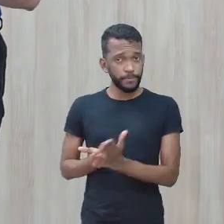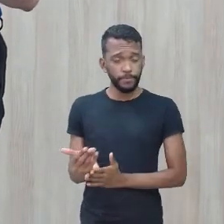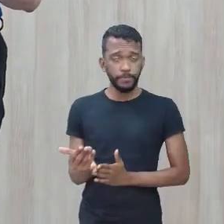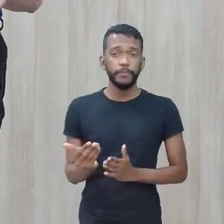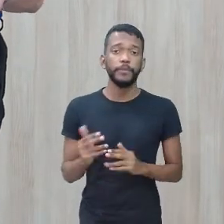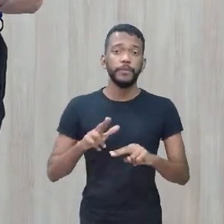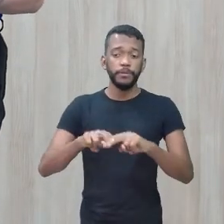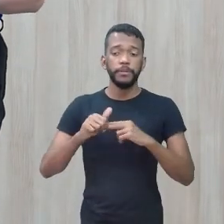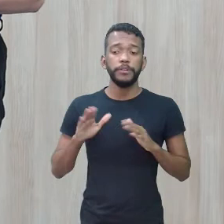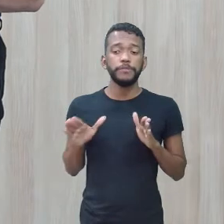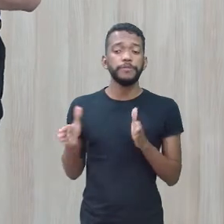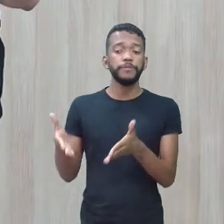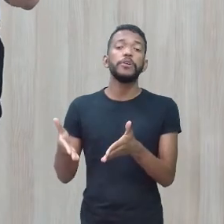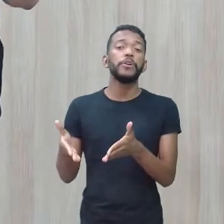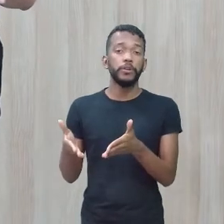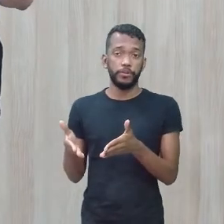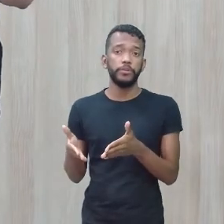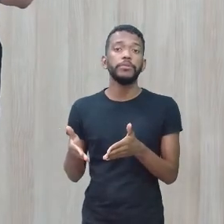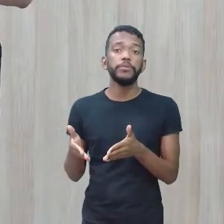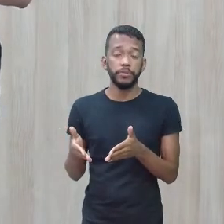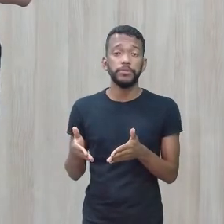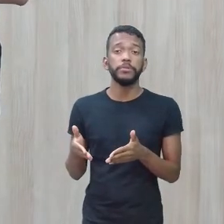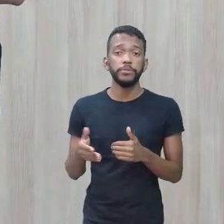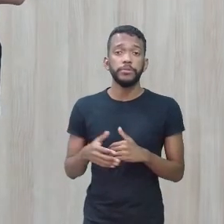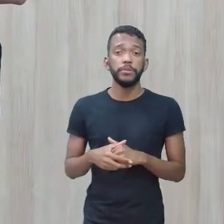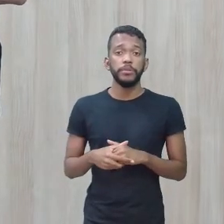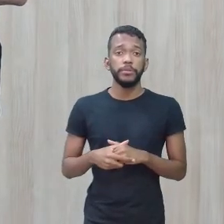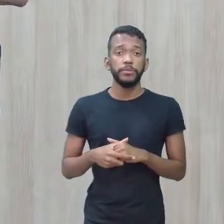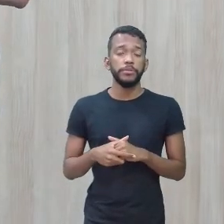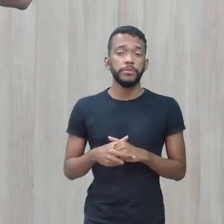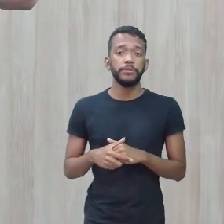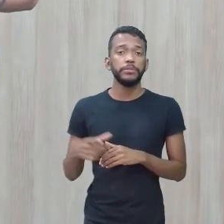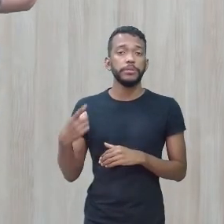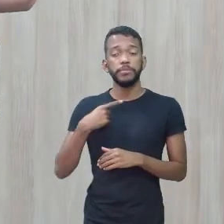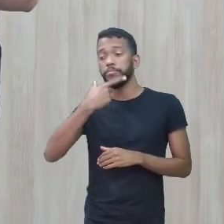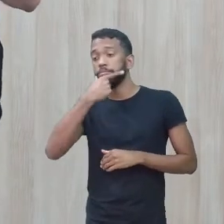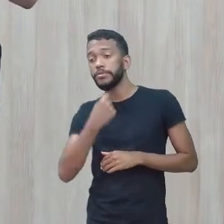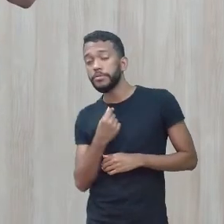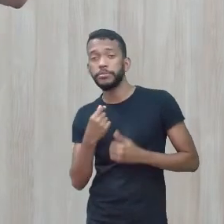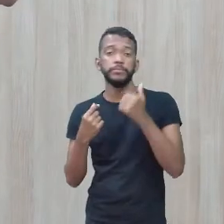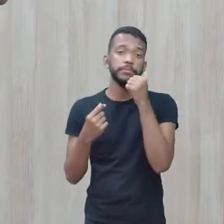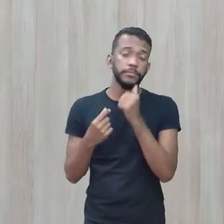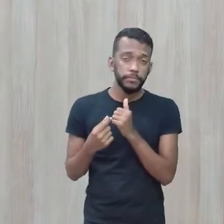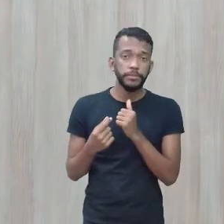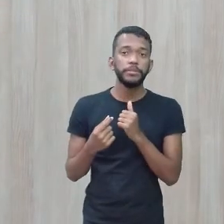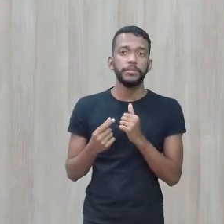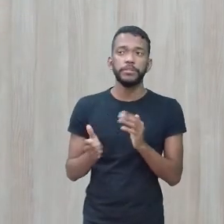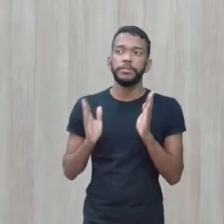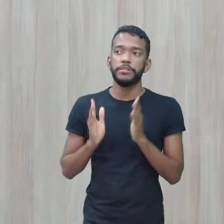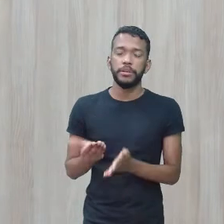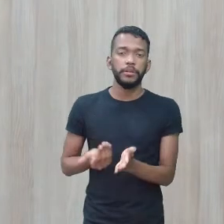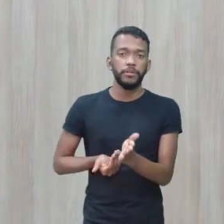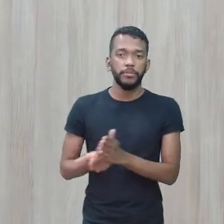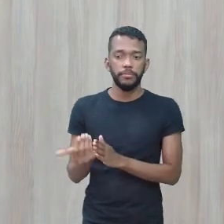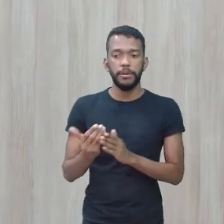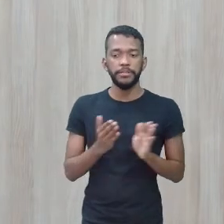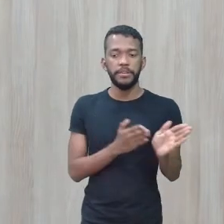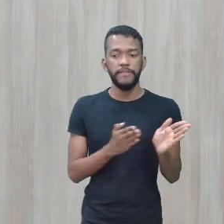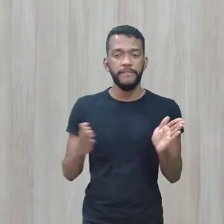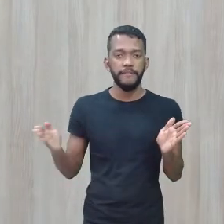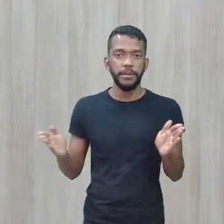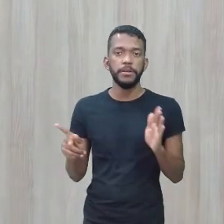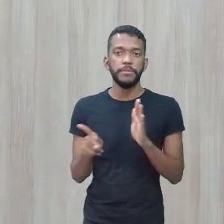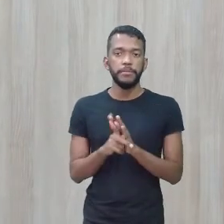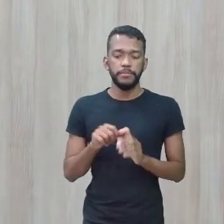ser produzidos, fazendo com que a menina e o menino comecem a fase de